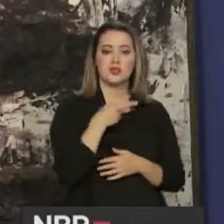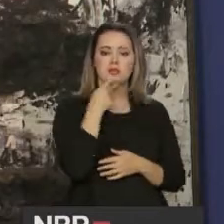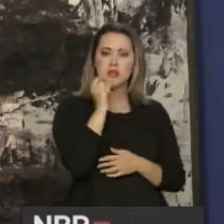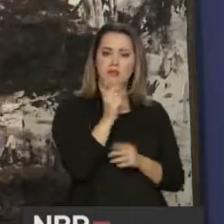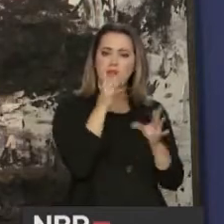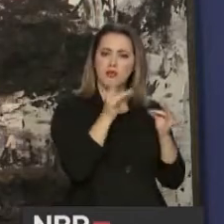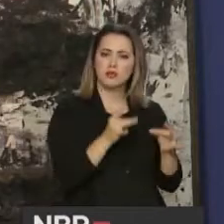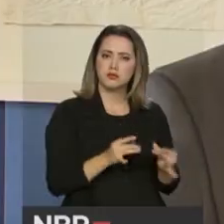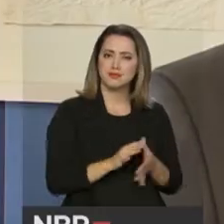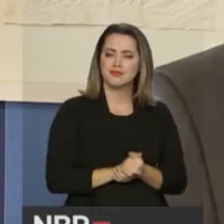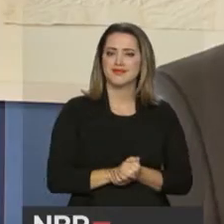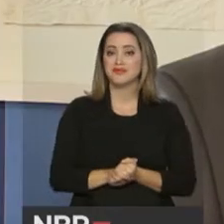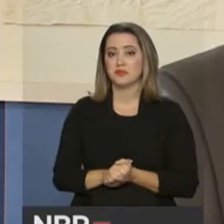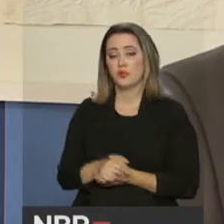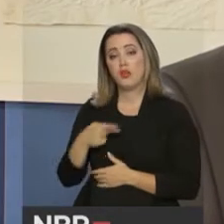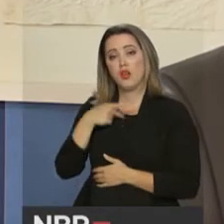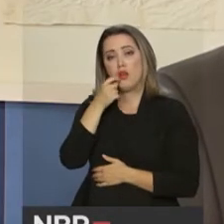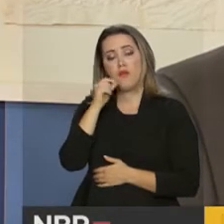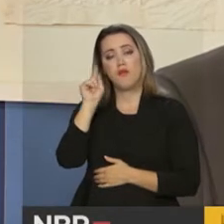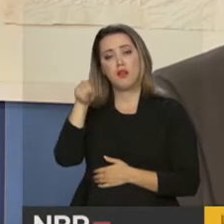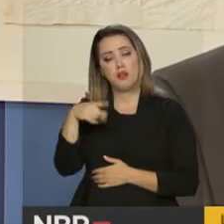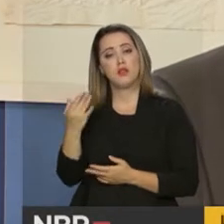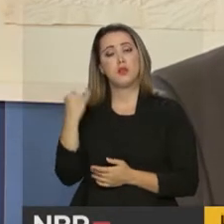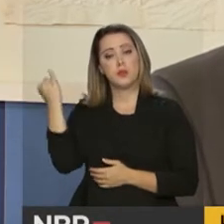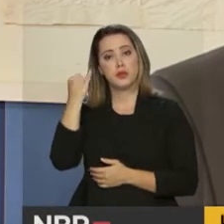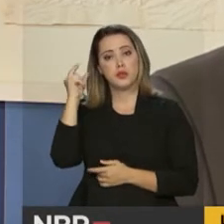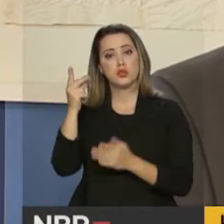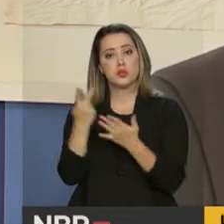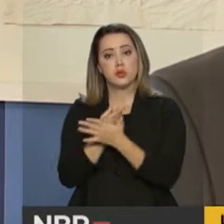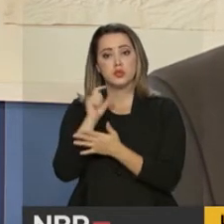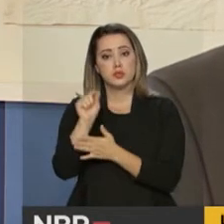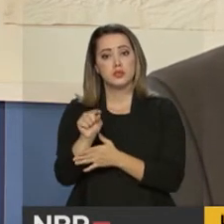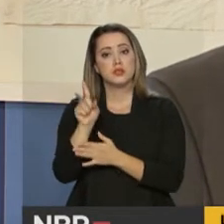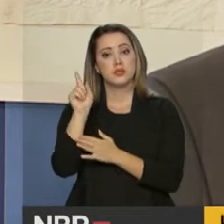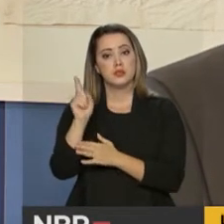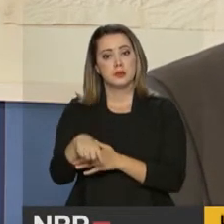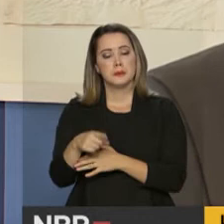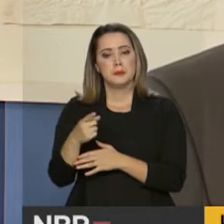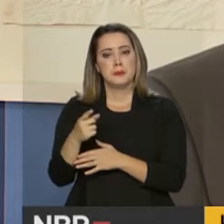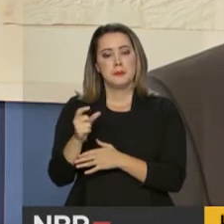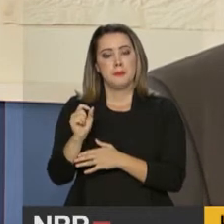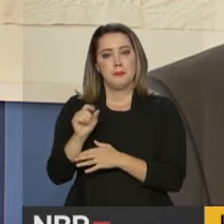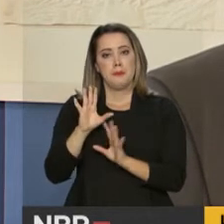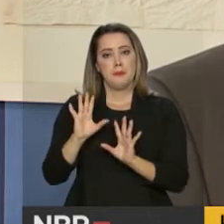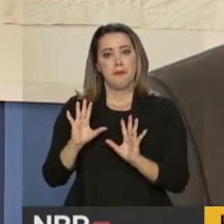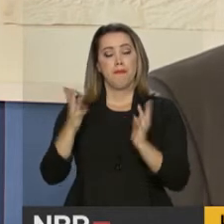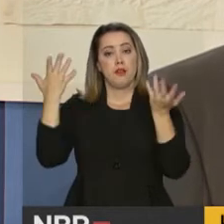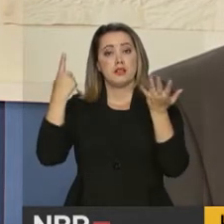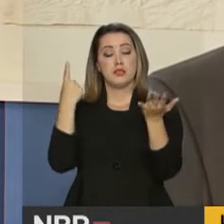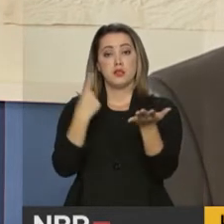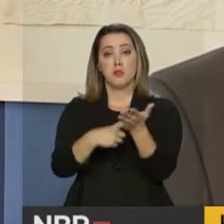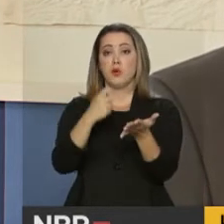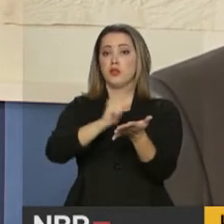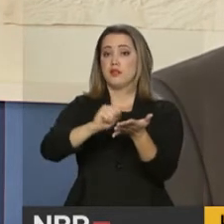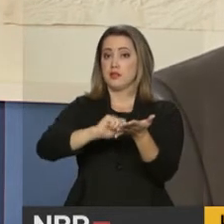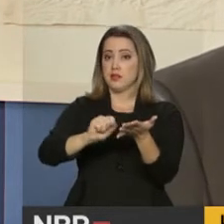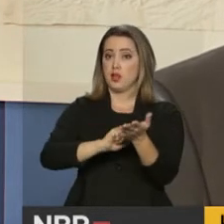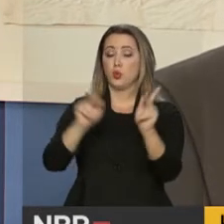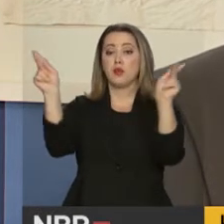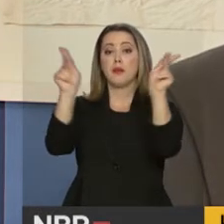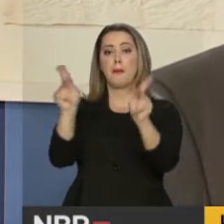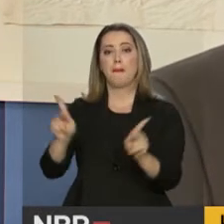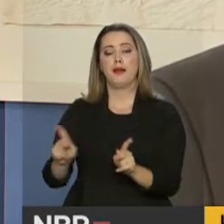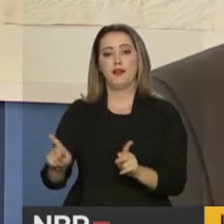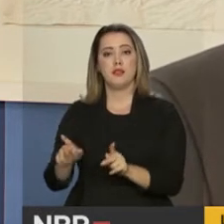pode destacar para a gente? Eu diria que uma cerimônia muito importante foi a cerimônia de assinatura da paz entre Peru